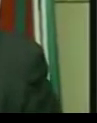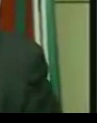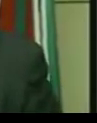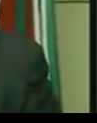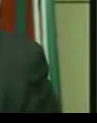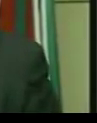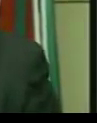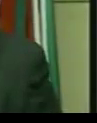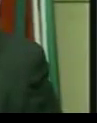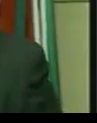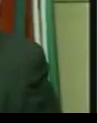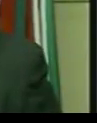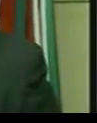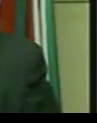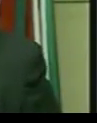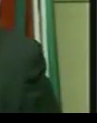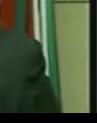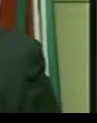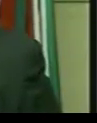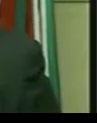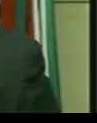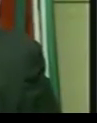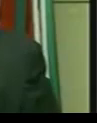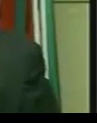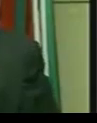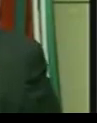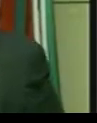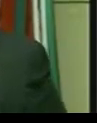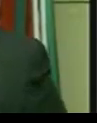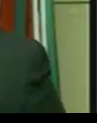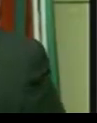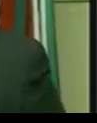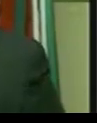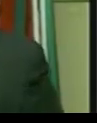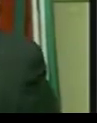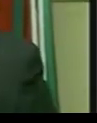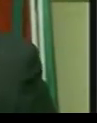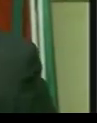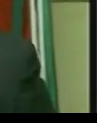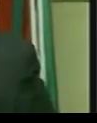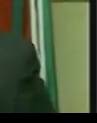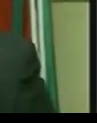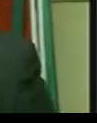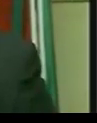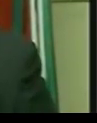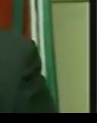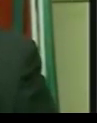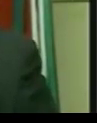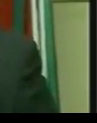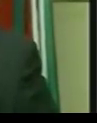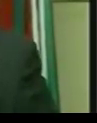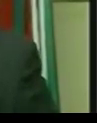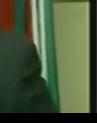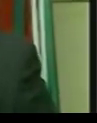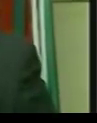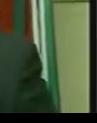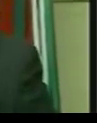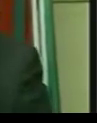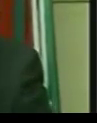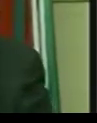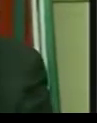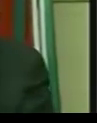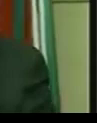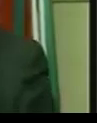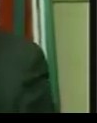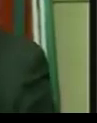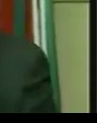após começar as obras estruturantes. Mas vamos aguardar. Esse negócio de prazo, eu não posso levar muito em